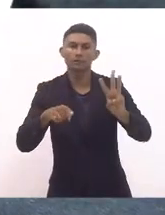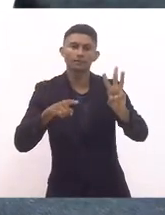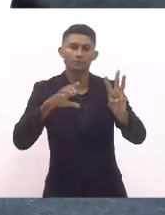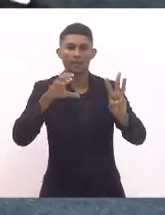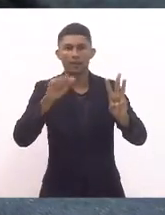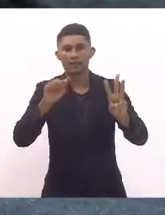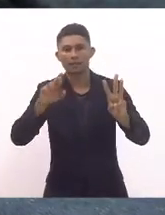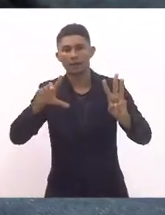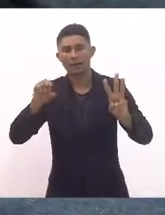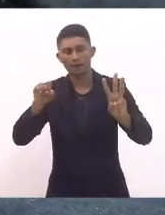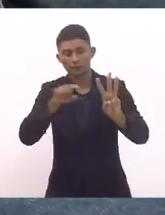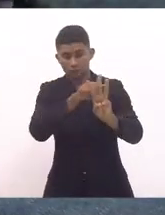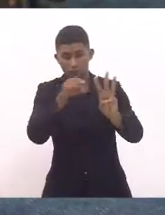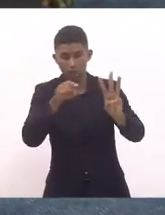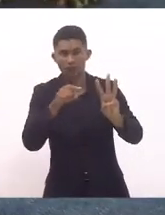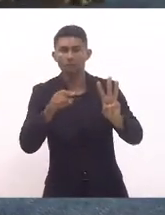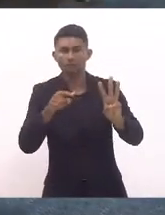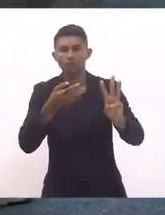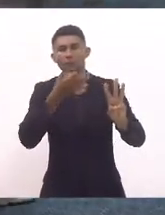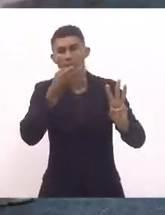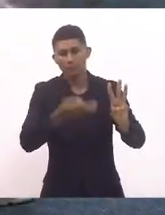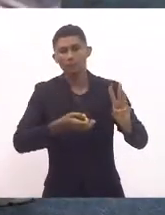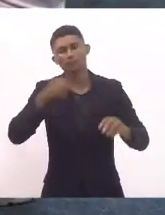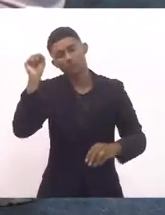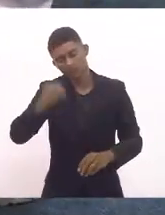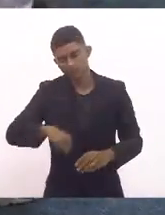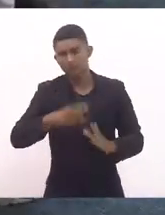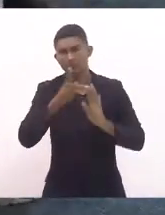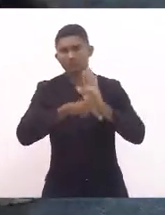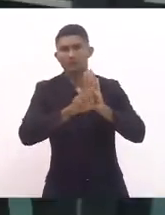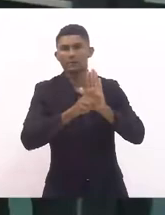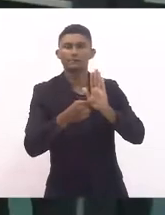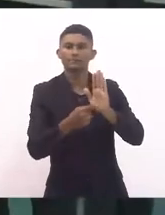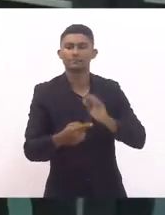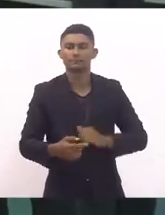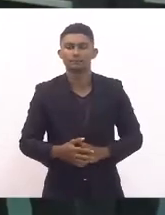o nosso parecer favorável ao projeto.